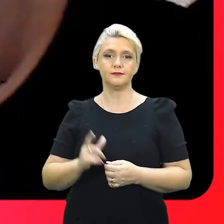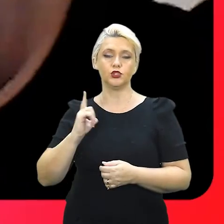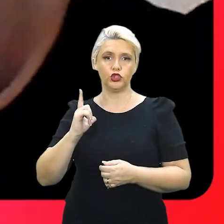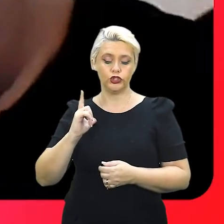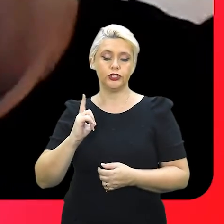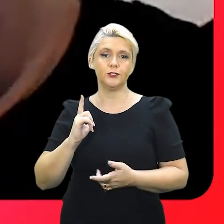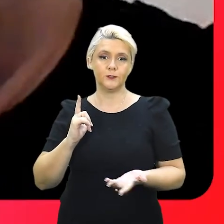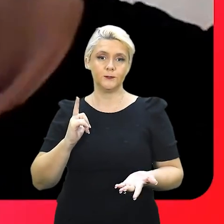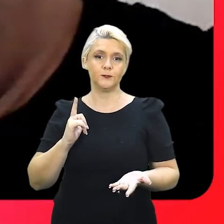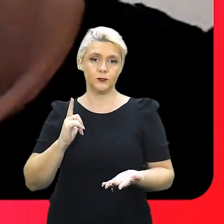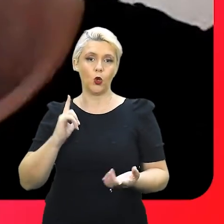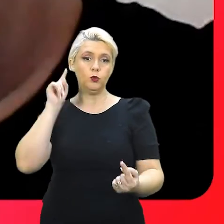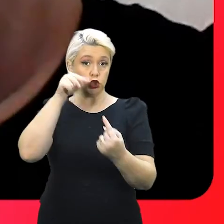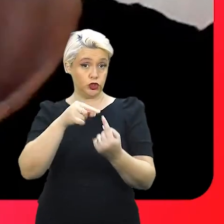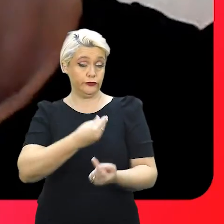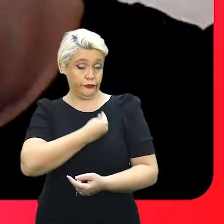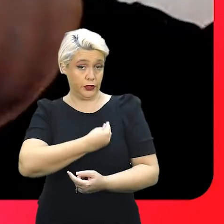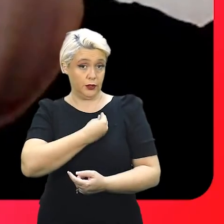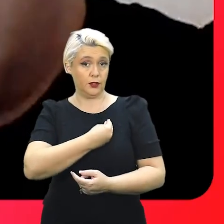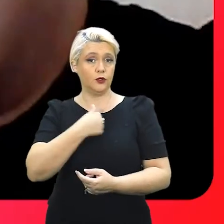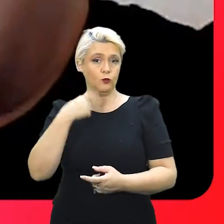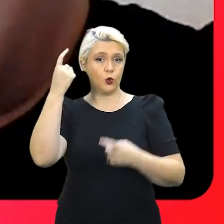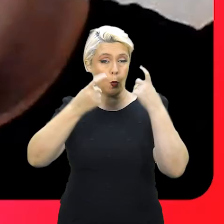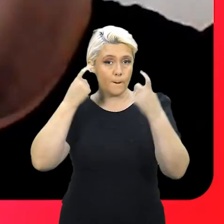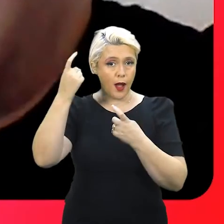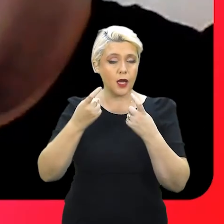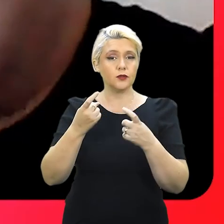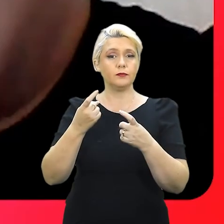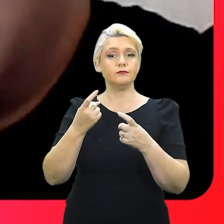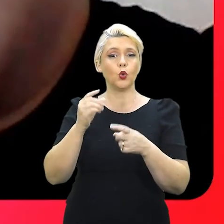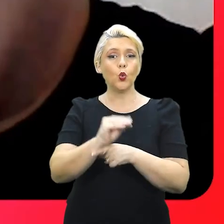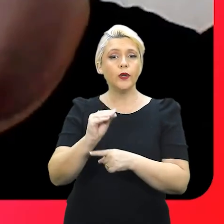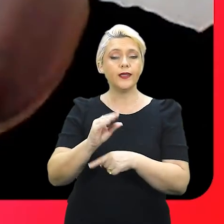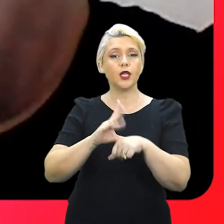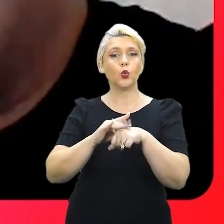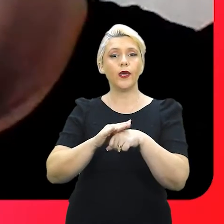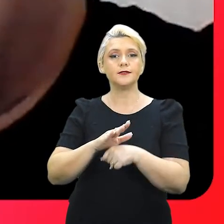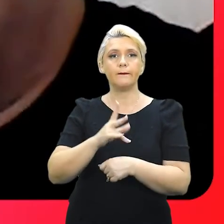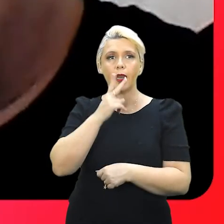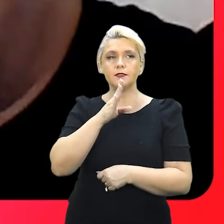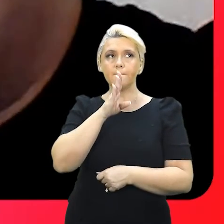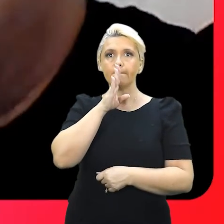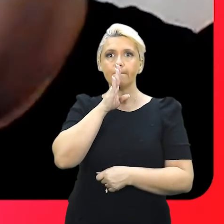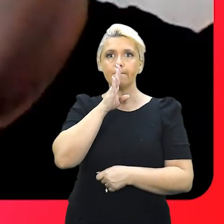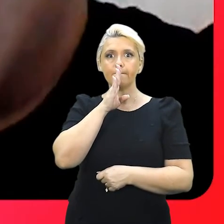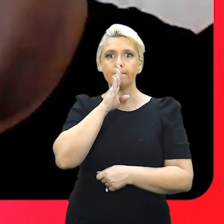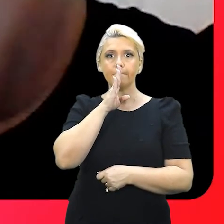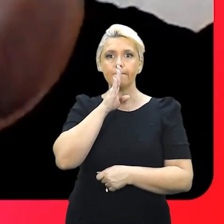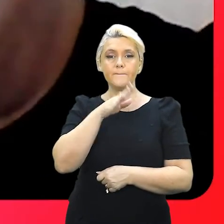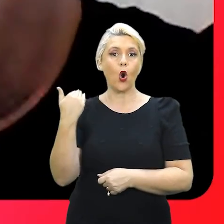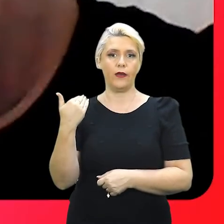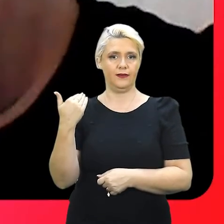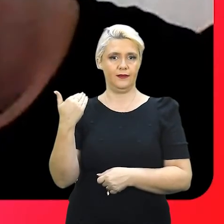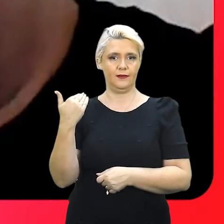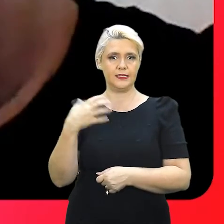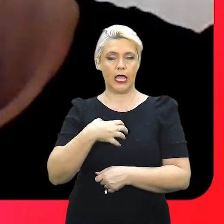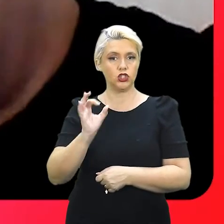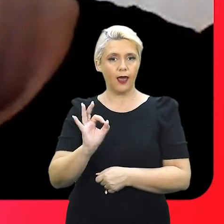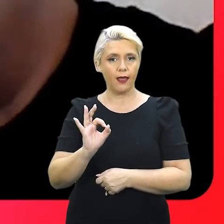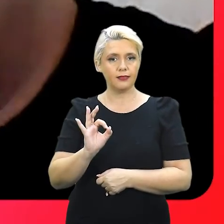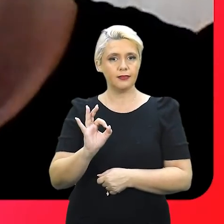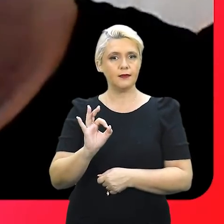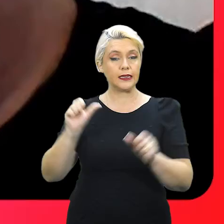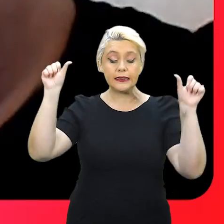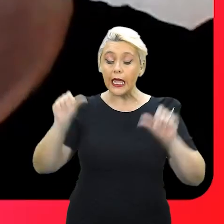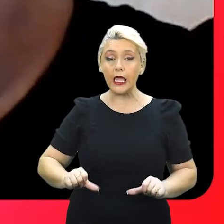tinha essa meta, preocupado eu com essa doença rara, silenciosa, que é a mais